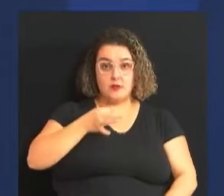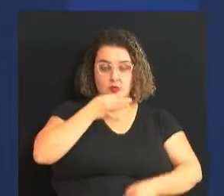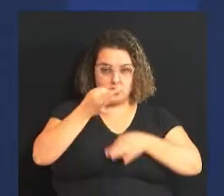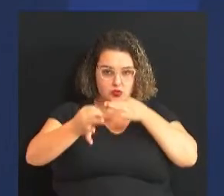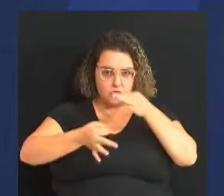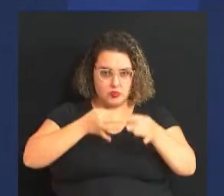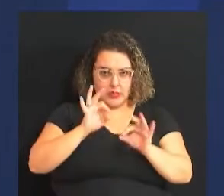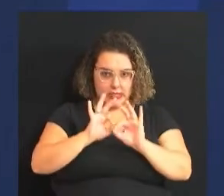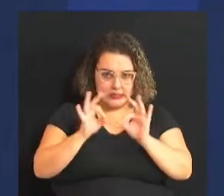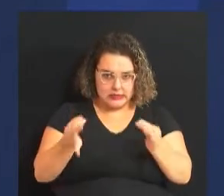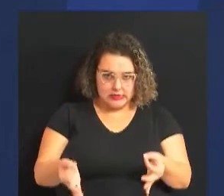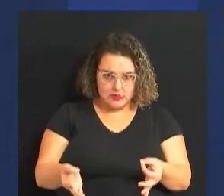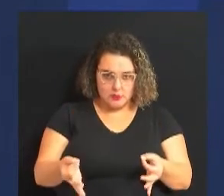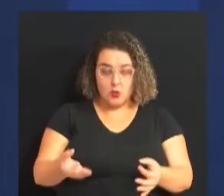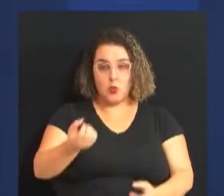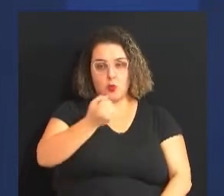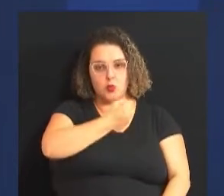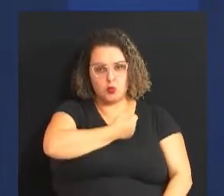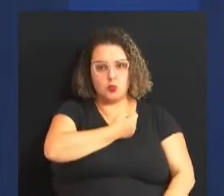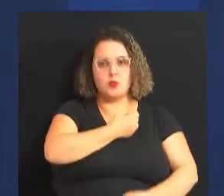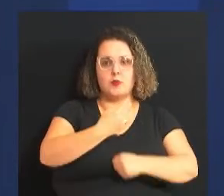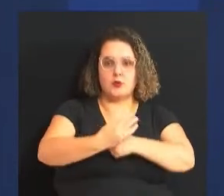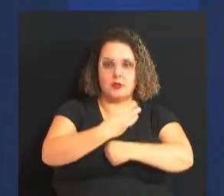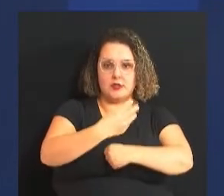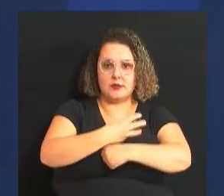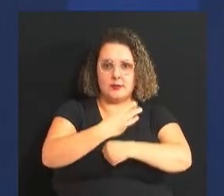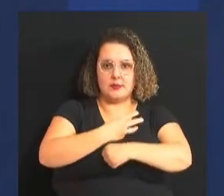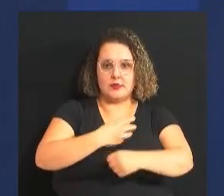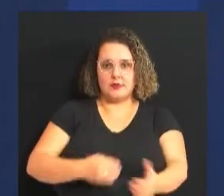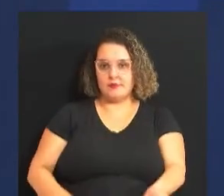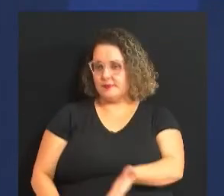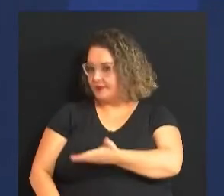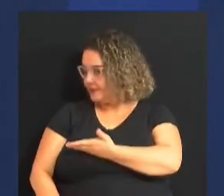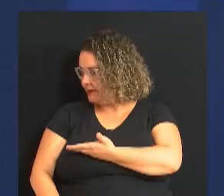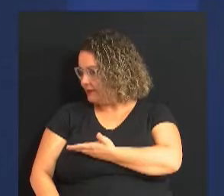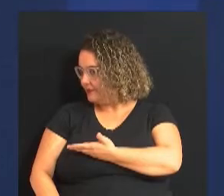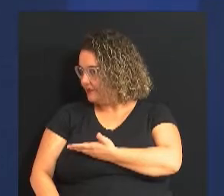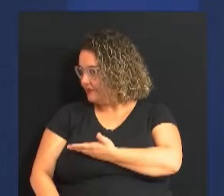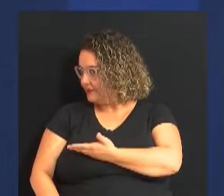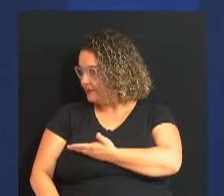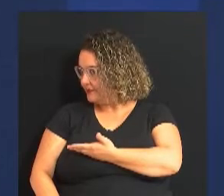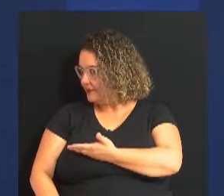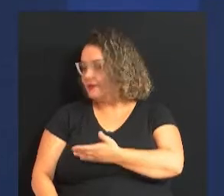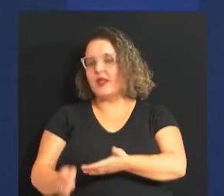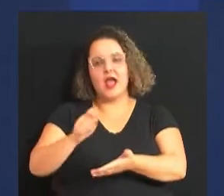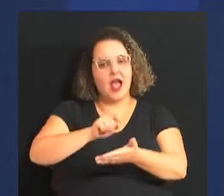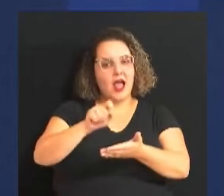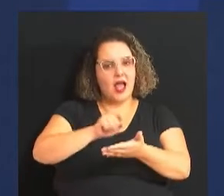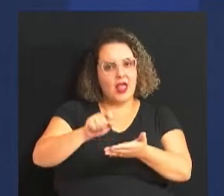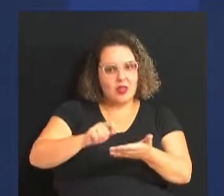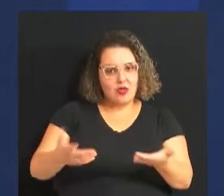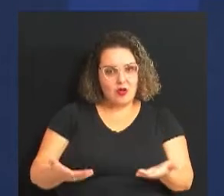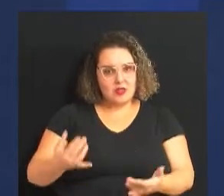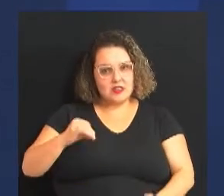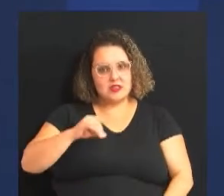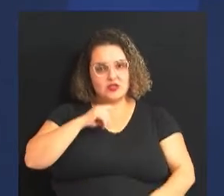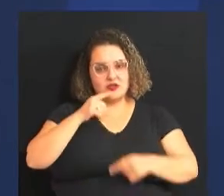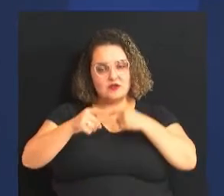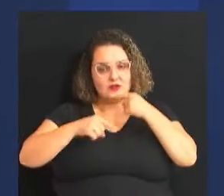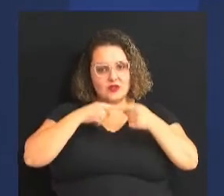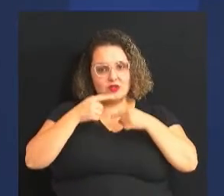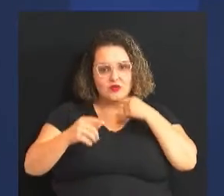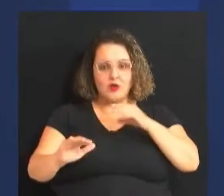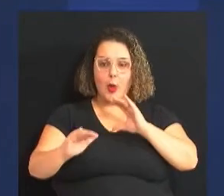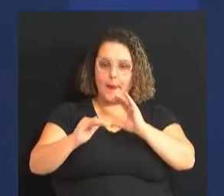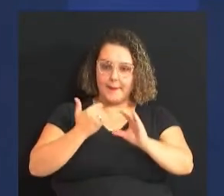muito simples. O nosso WhatsApp é esse número que está aparecendo agora no seu vídeo. Anota ele aí. Se tiver alguma dúvida, manda